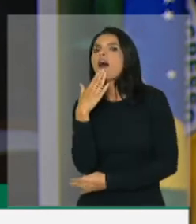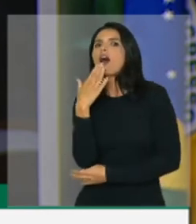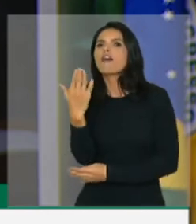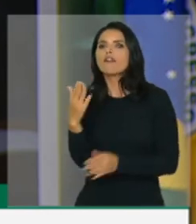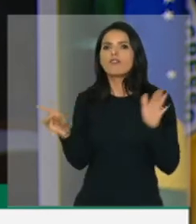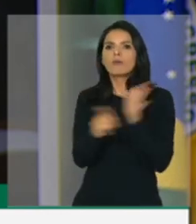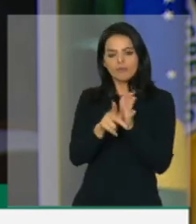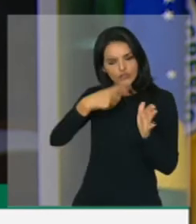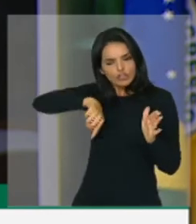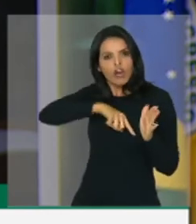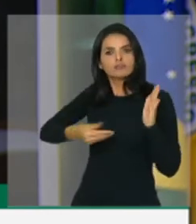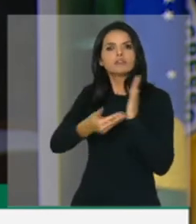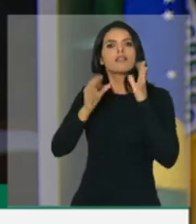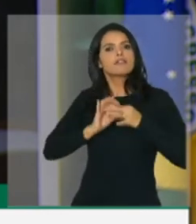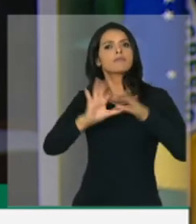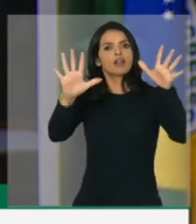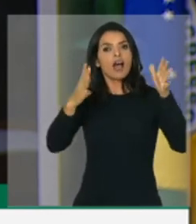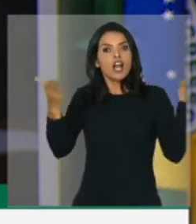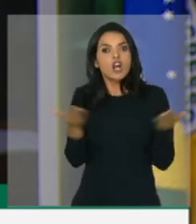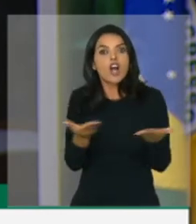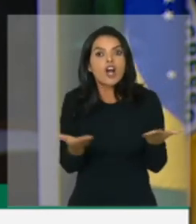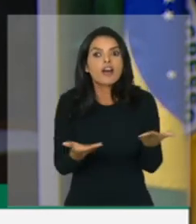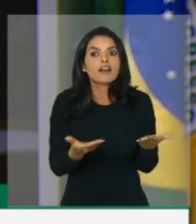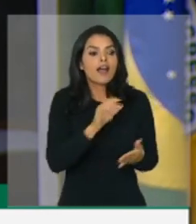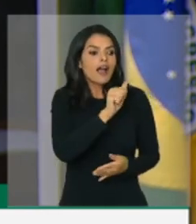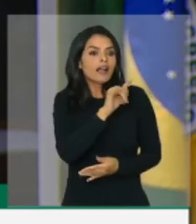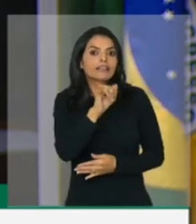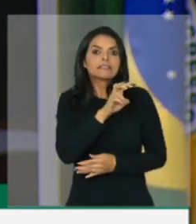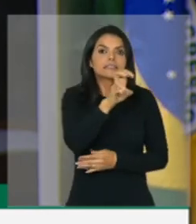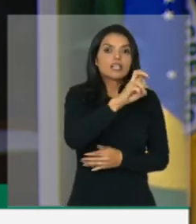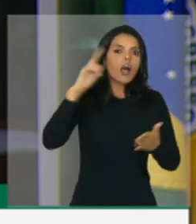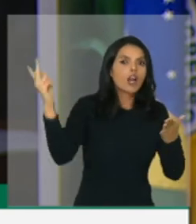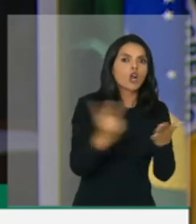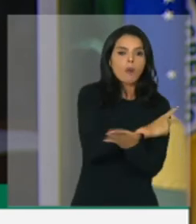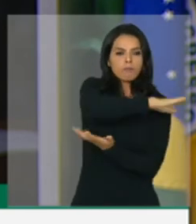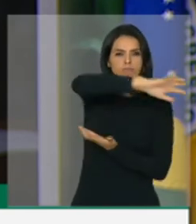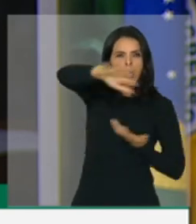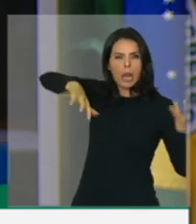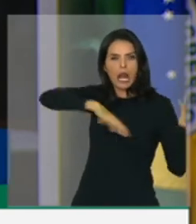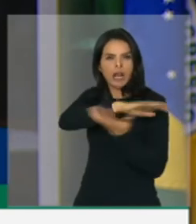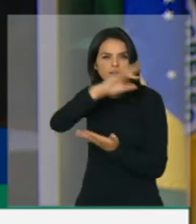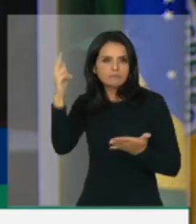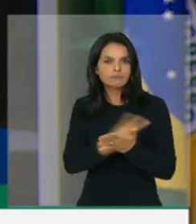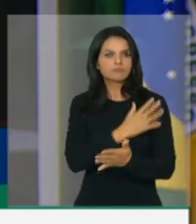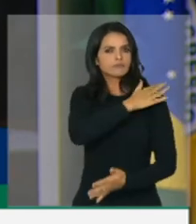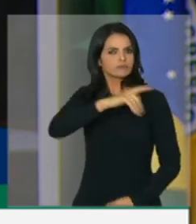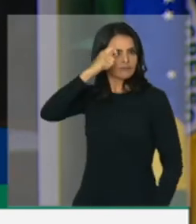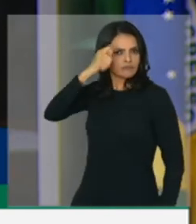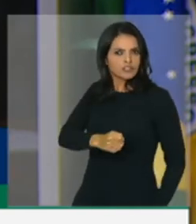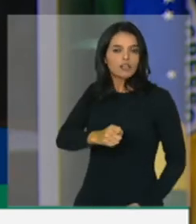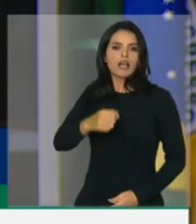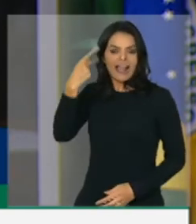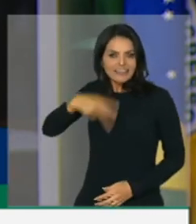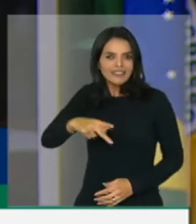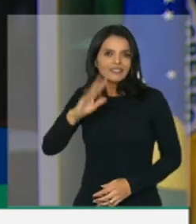deste parlamento. E a gota d'água do AI-5 não veio daqui, veio do Poder